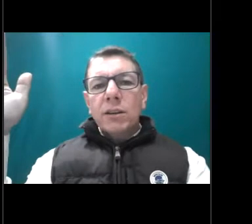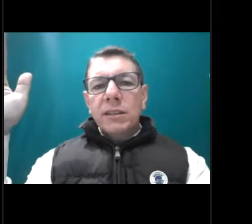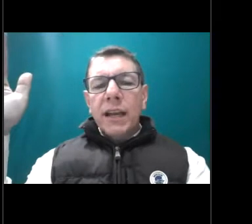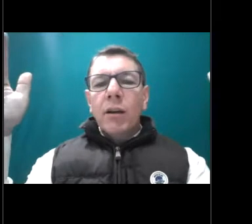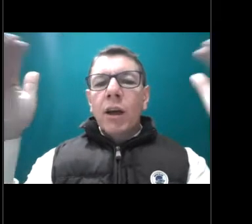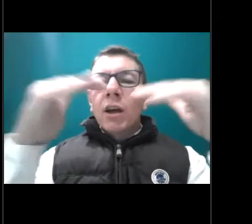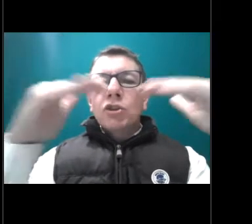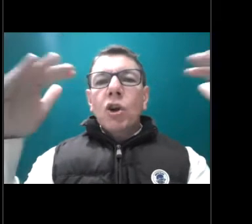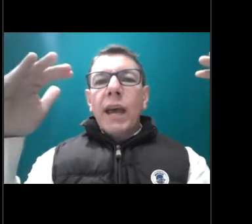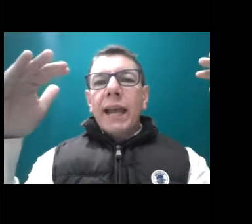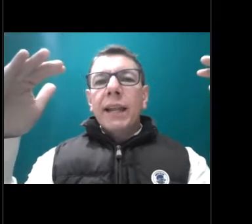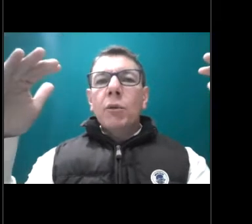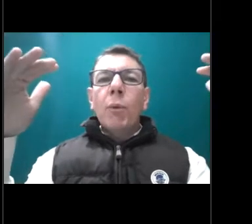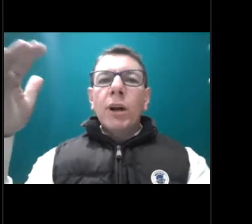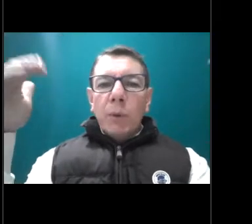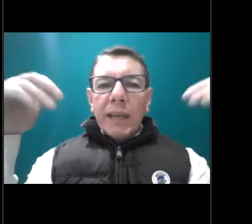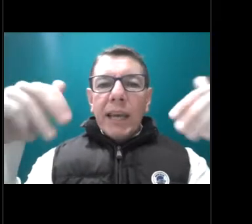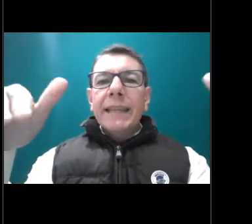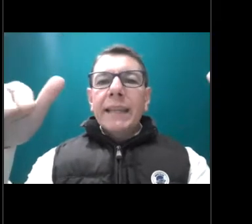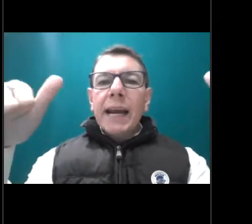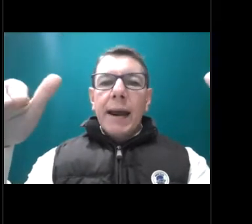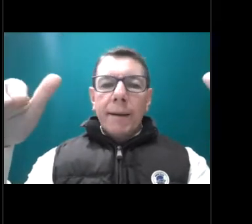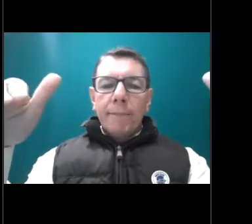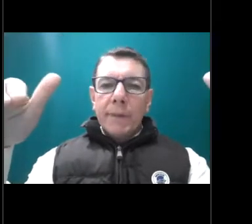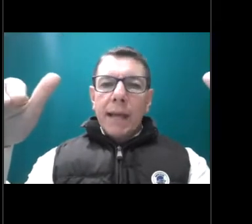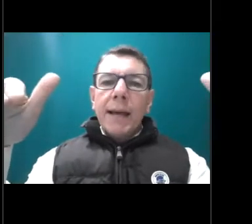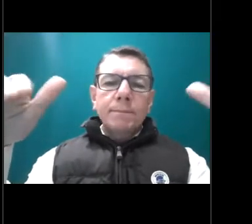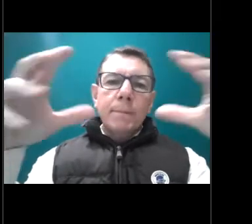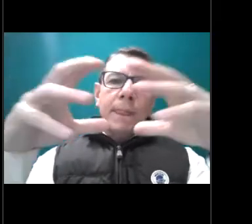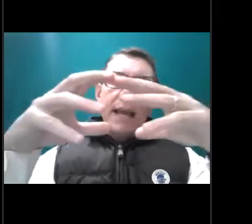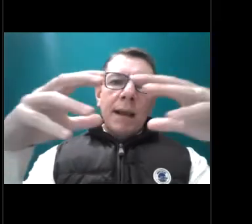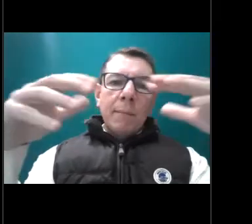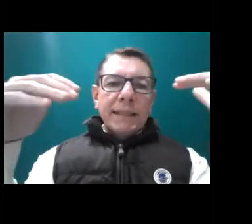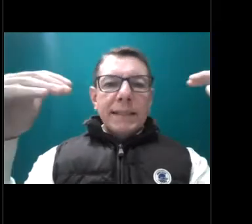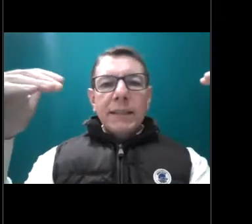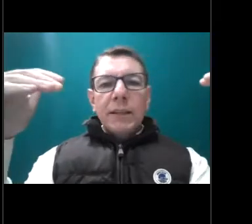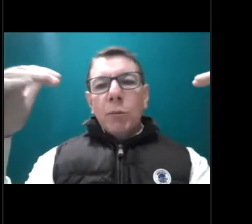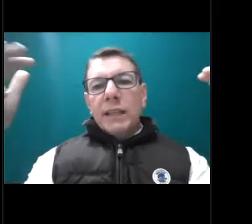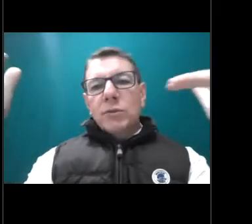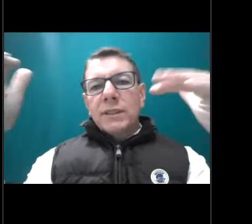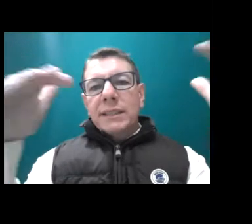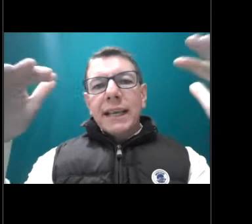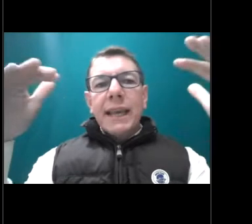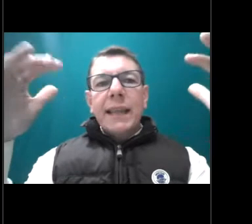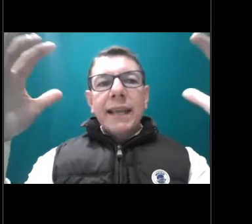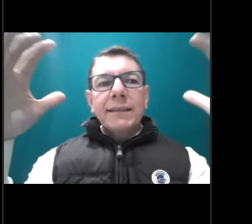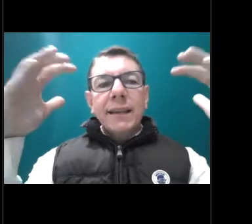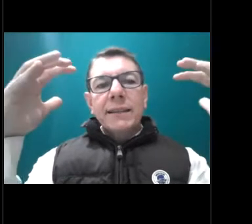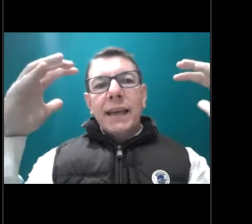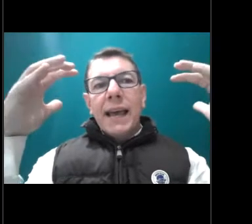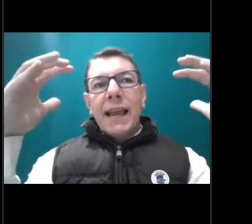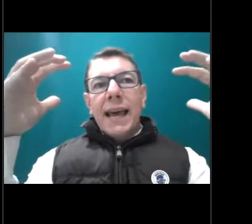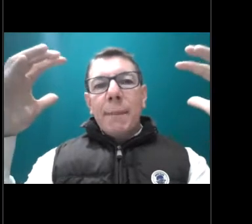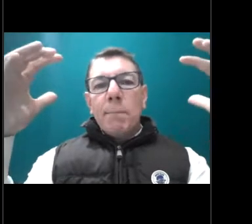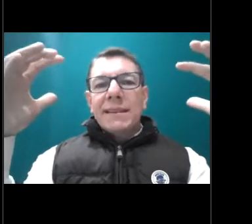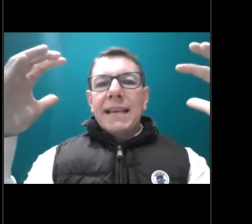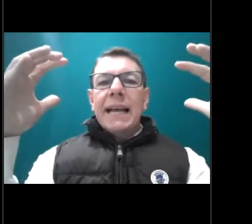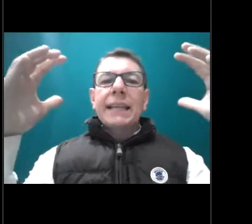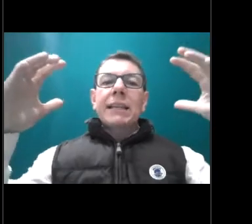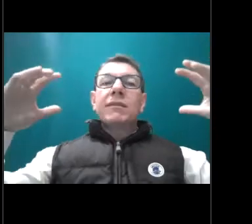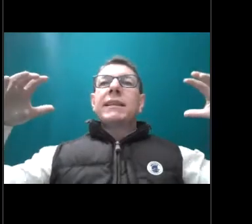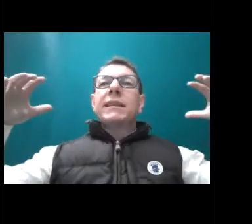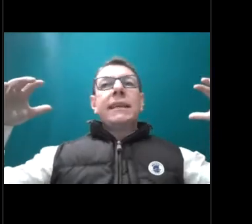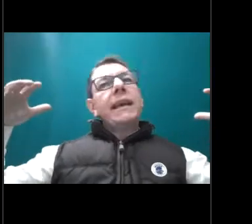seja a barreira de oxigênio. Só ela não pode, porque entra ar, tá? Mas, assim, uma das coisas dela que é interessante, ela